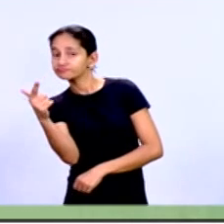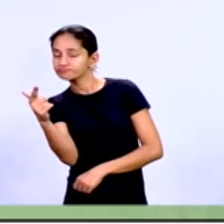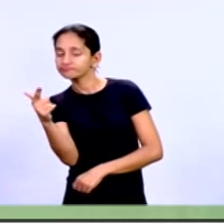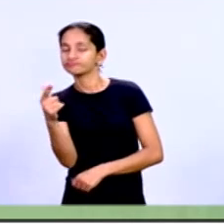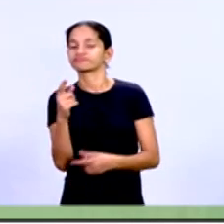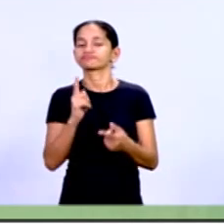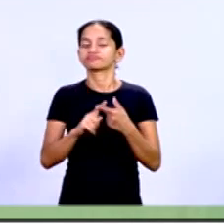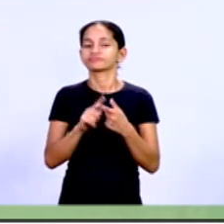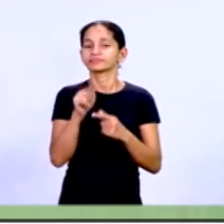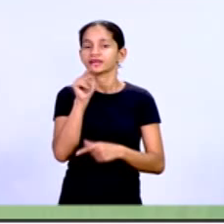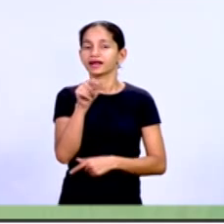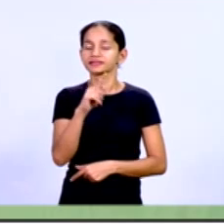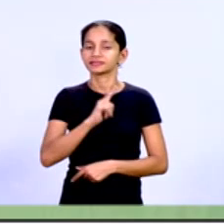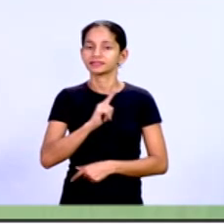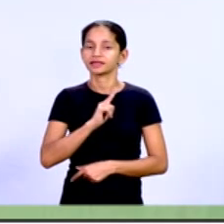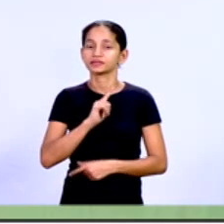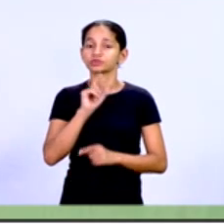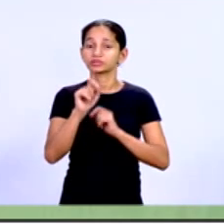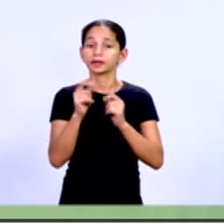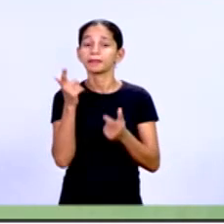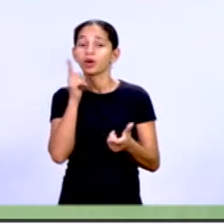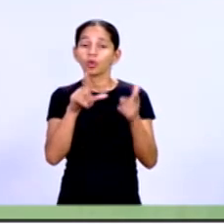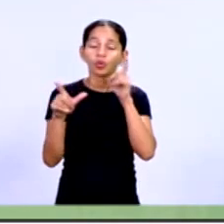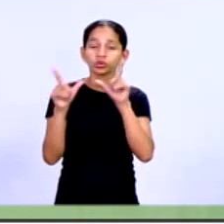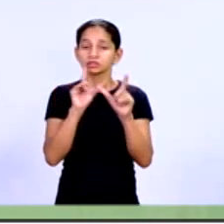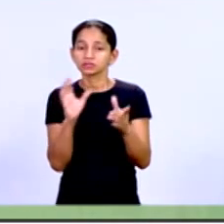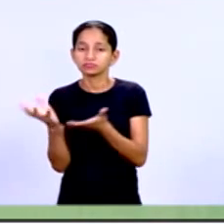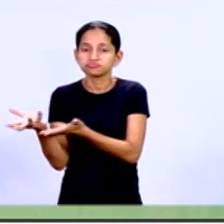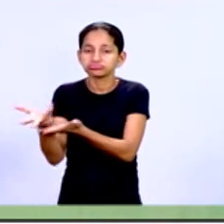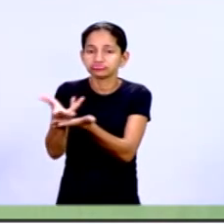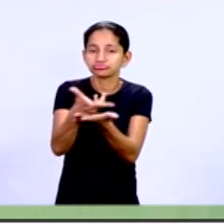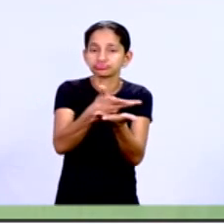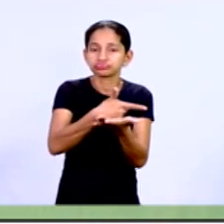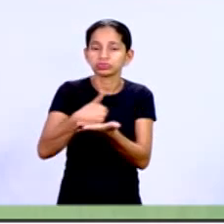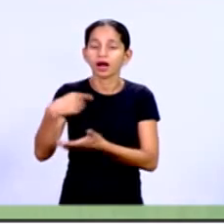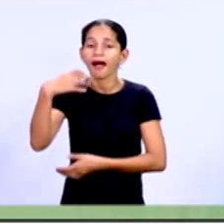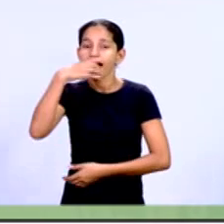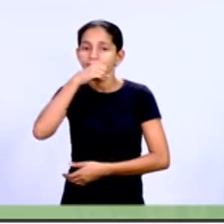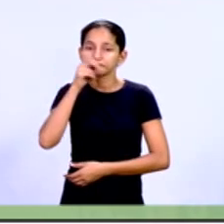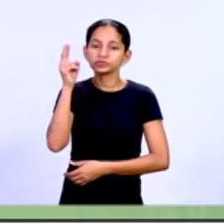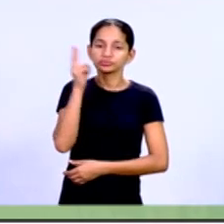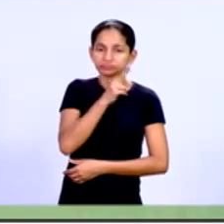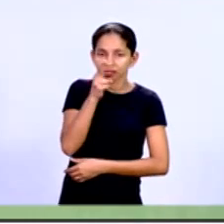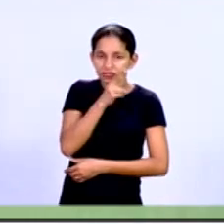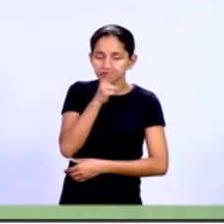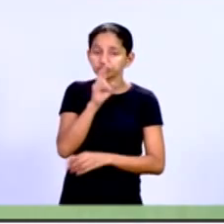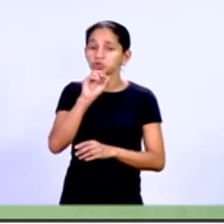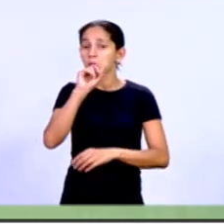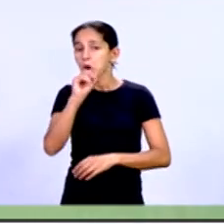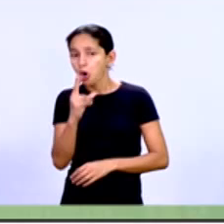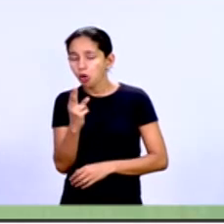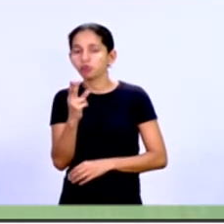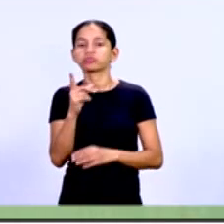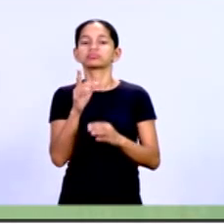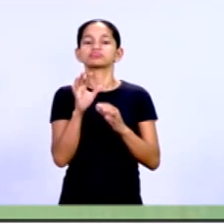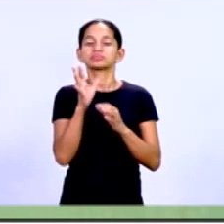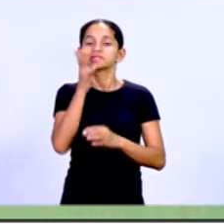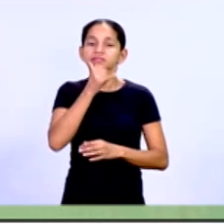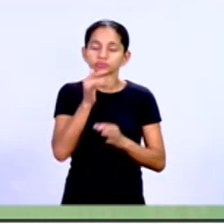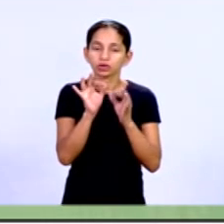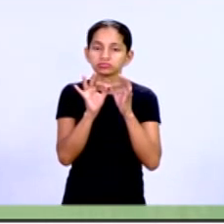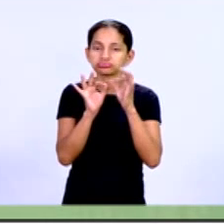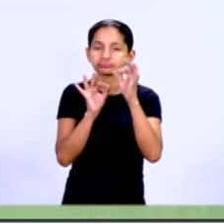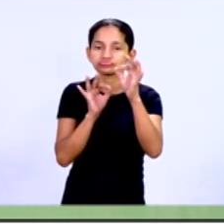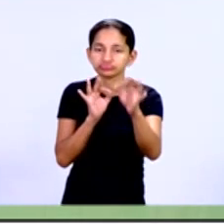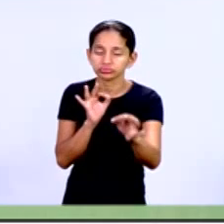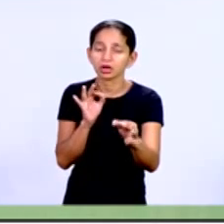que as lança no mercado para obter recursos de médio e longo prazo, destinados normalmente a